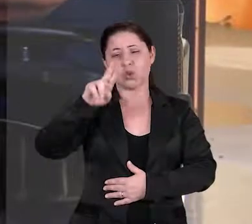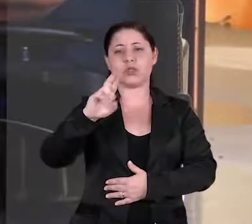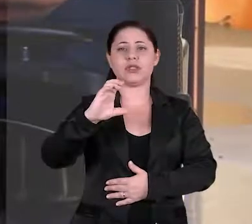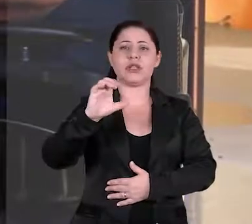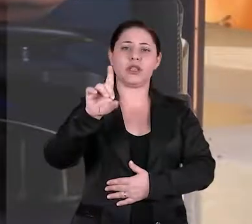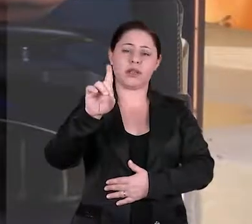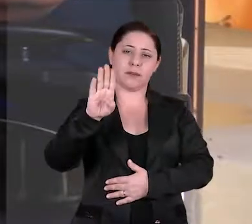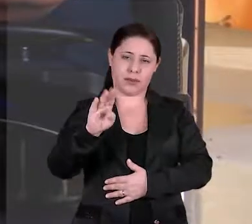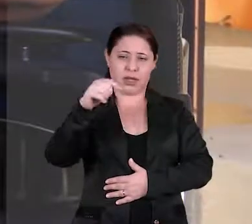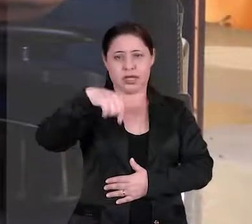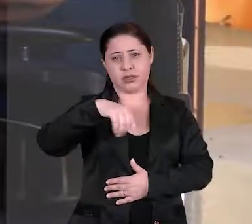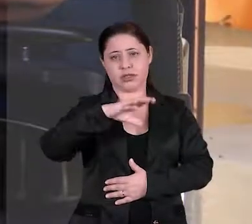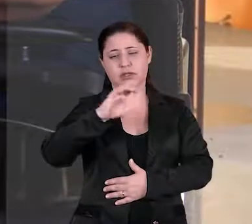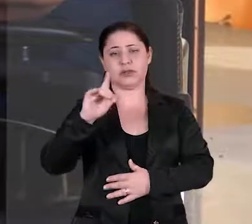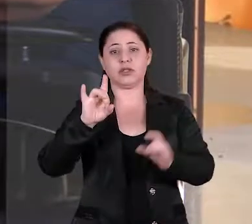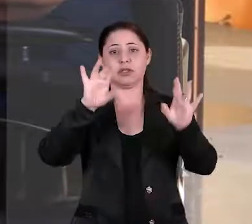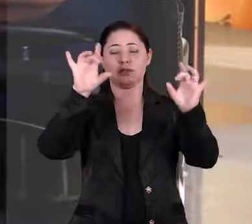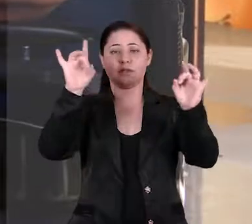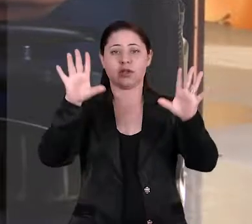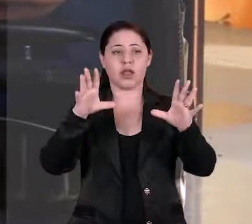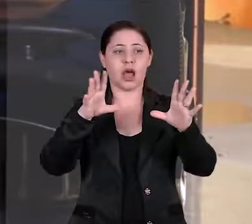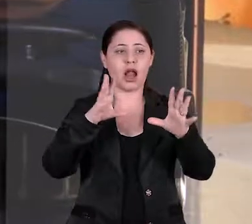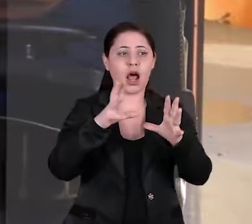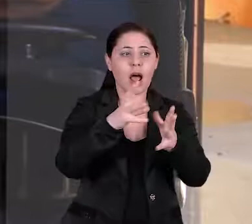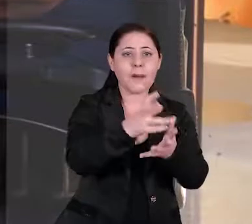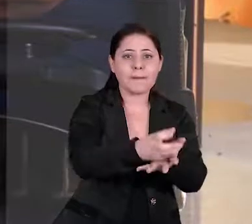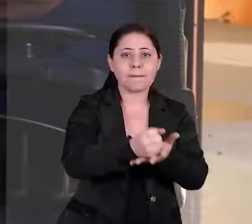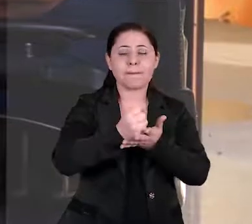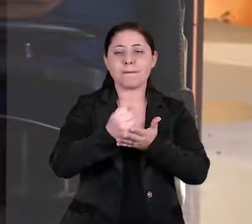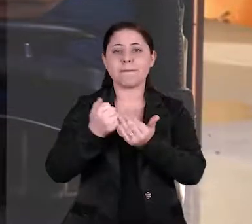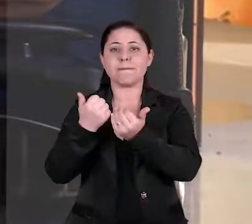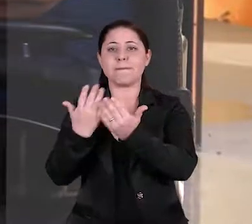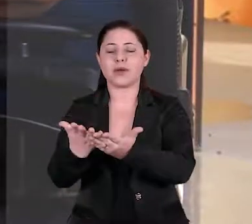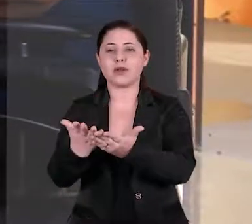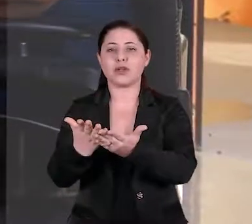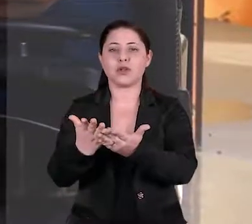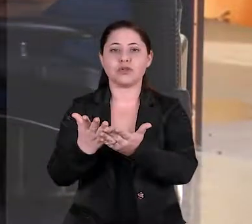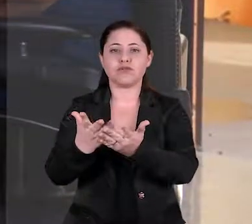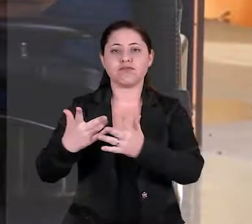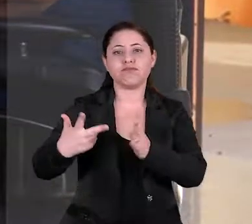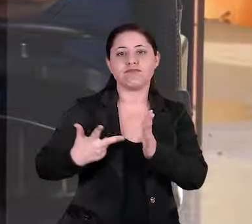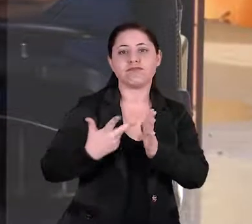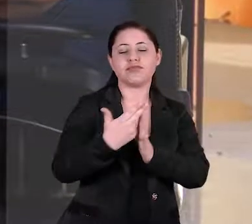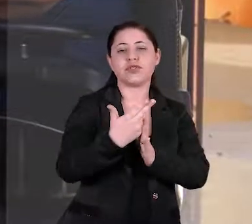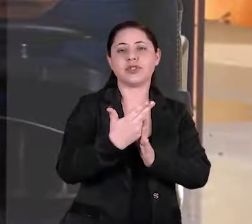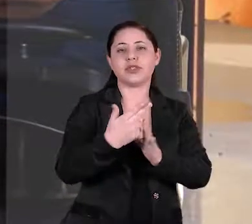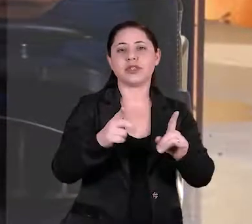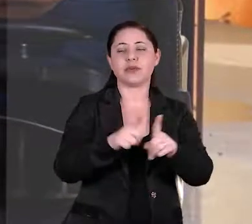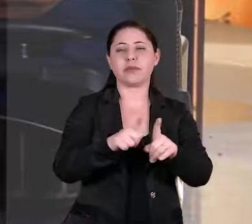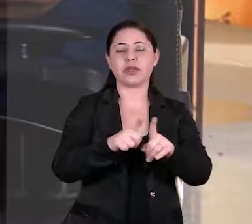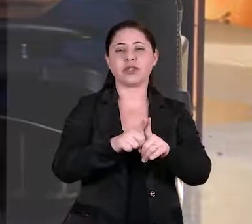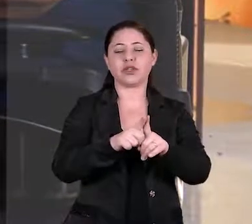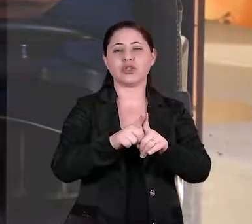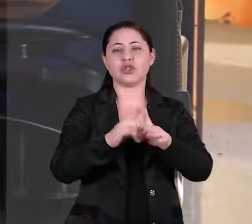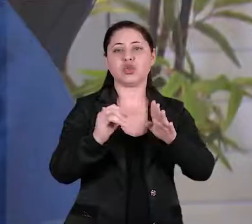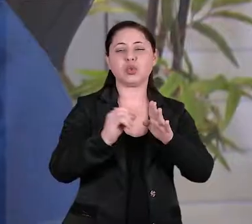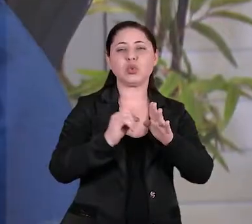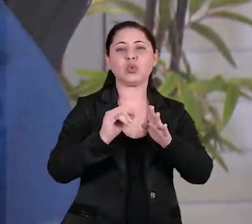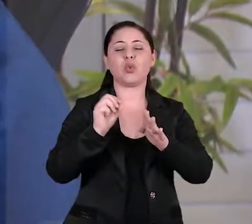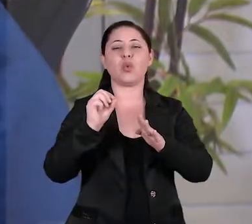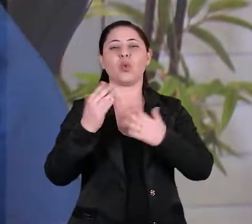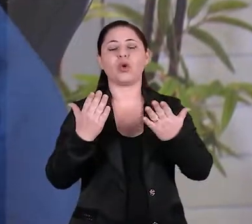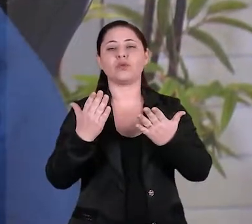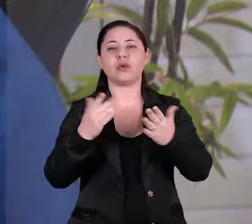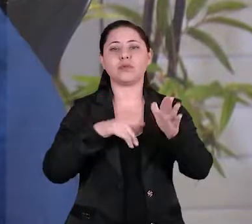pela Universidade Católica Dom Bosco, especialista em captação, doação e transplante de órgãos e tecidos pelo